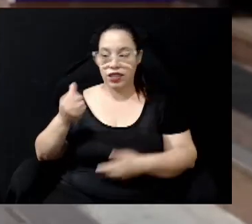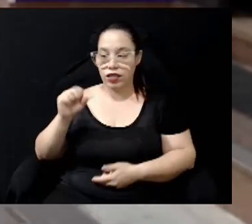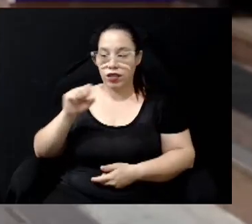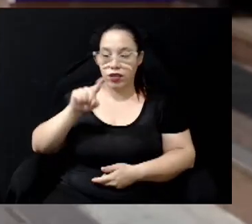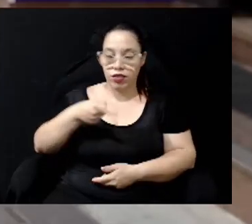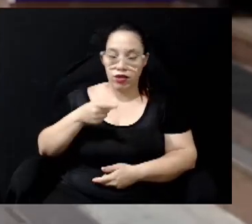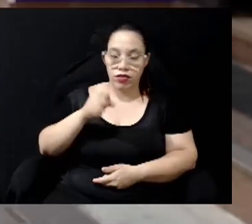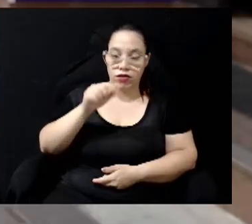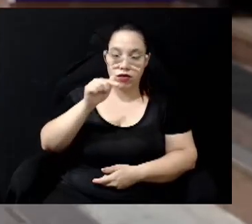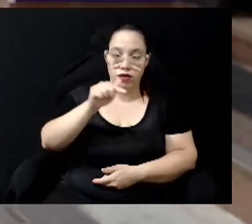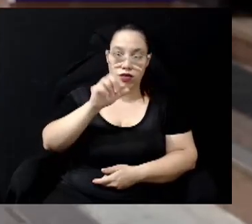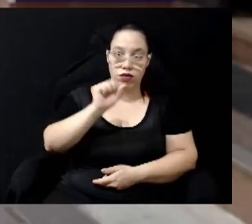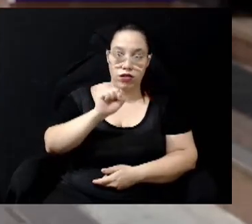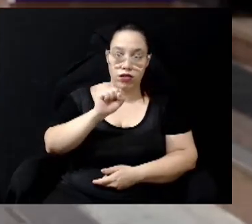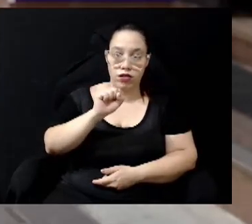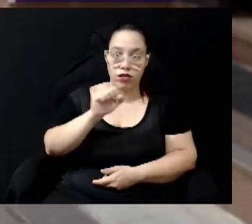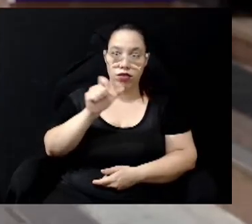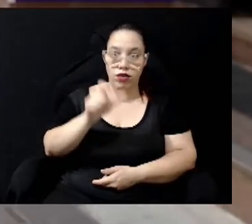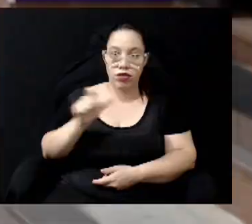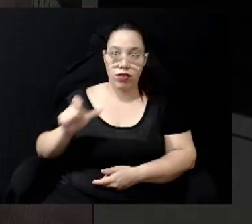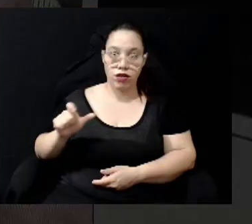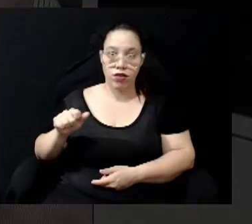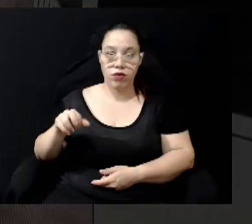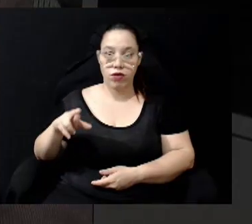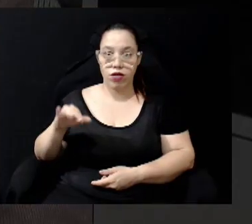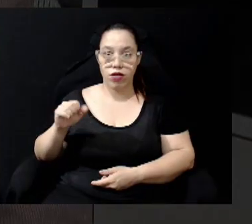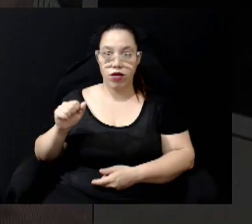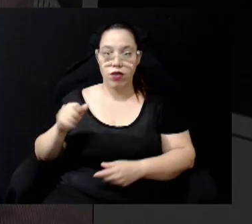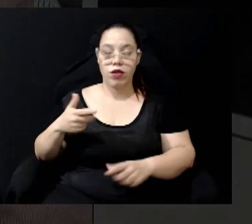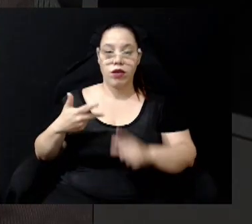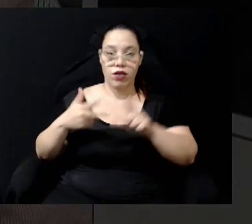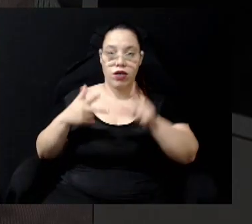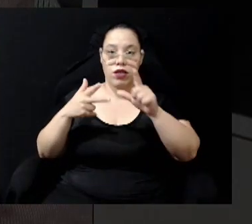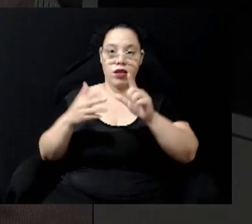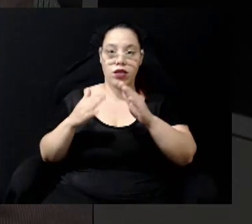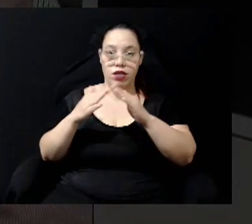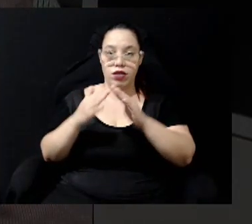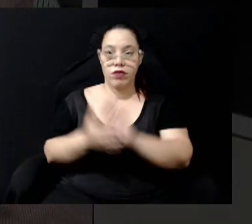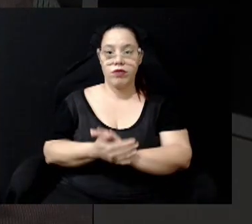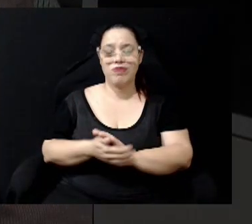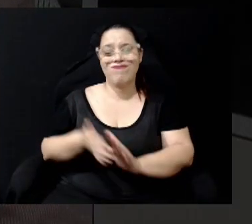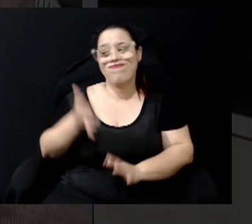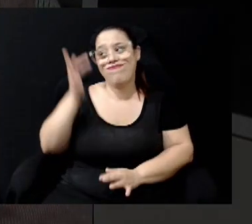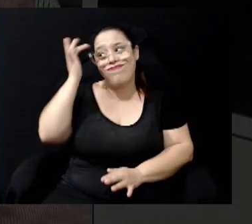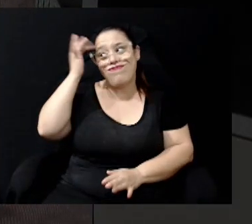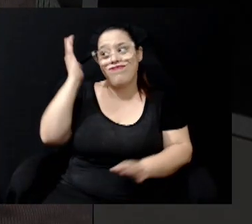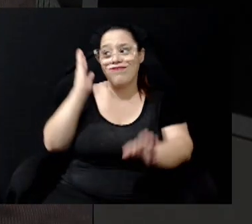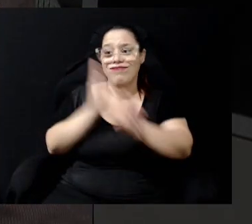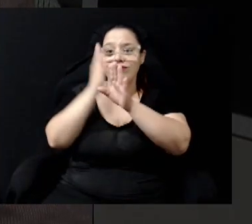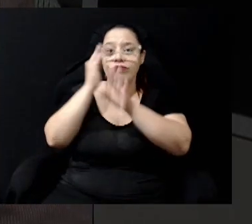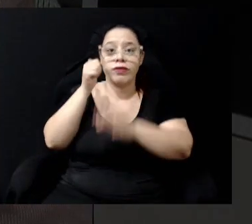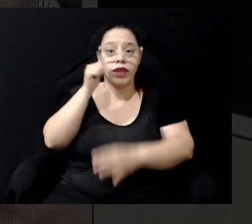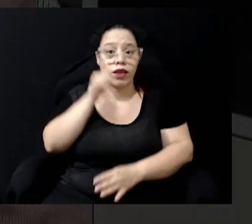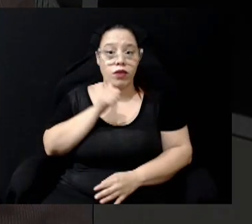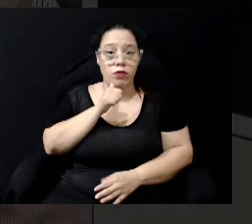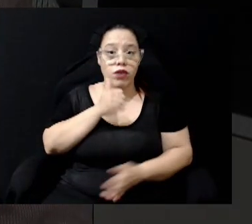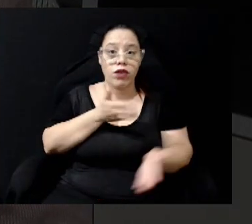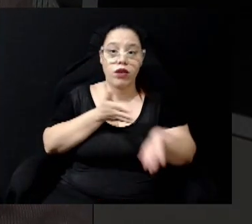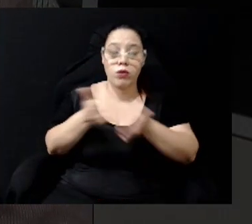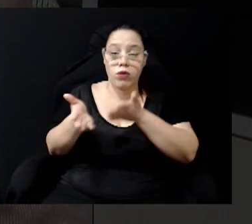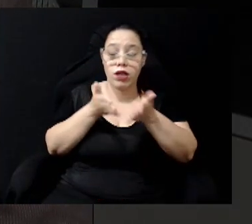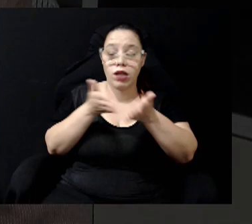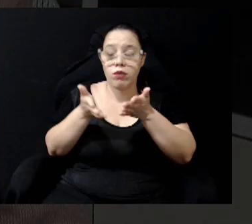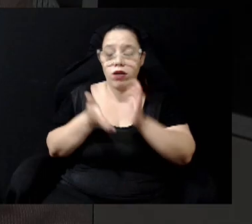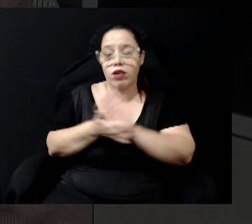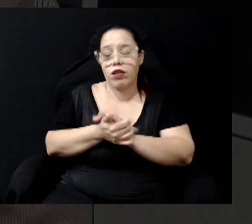18,78 candidatos por vaga na Casa de Leis. Não é muito fácil encontrar mulheres para participar das eleições. Então esse